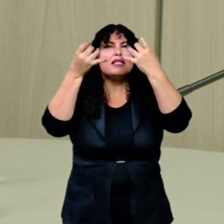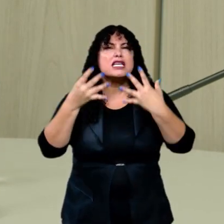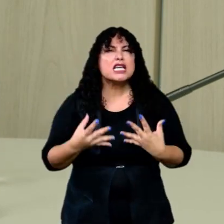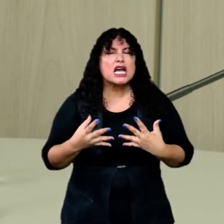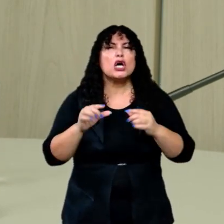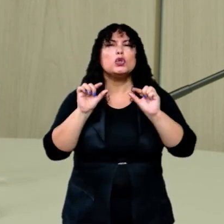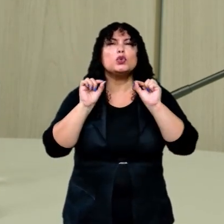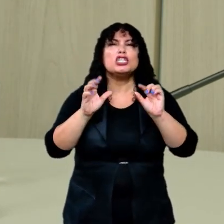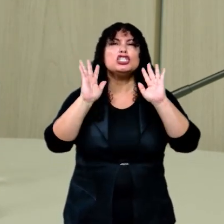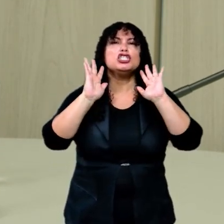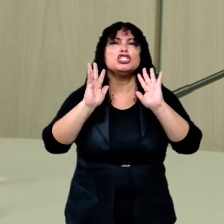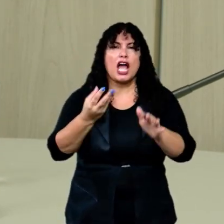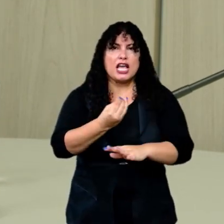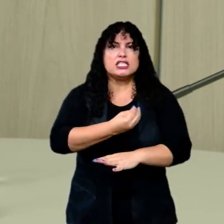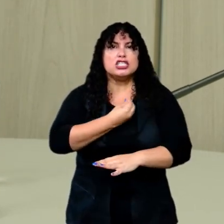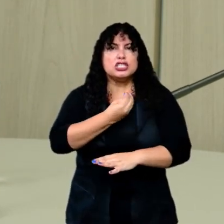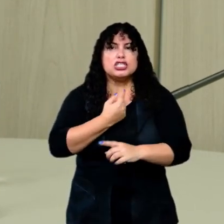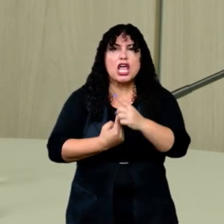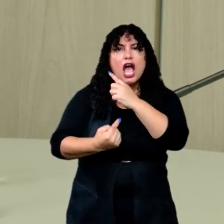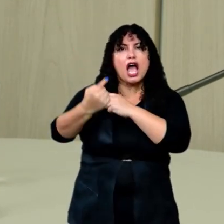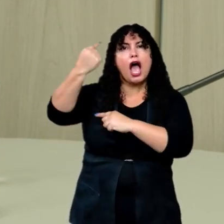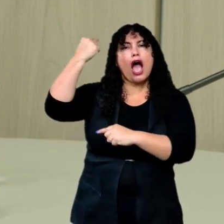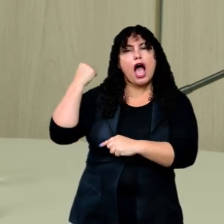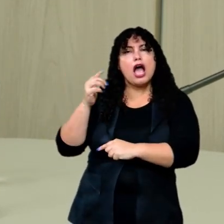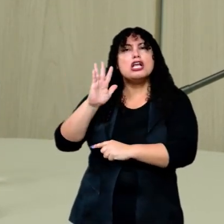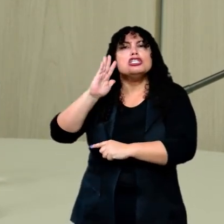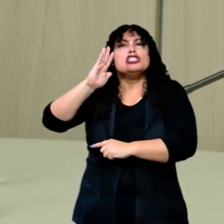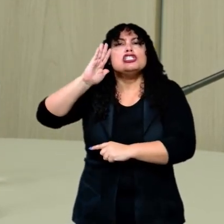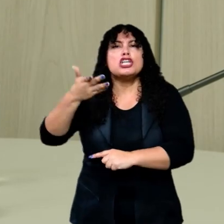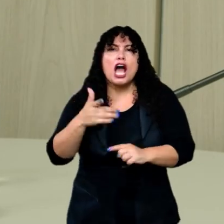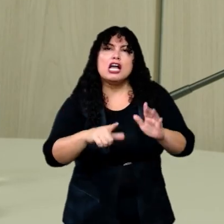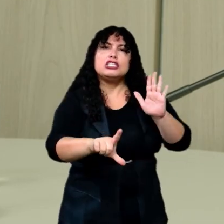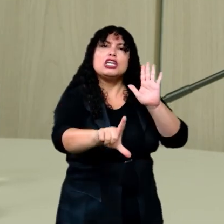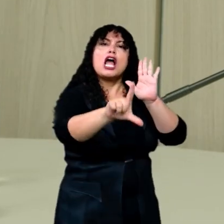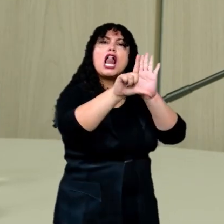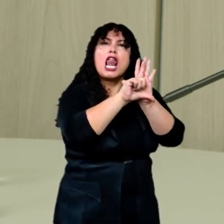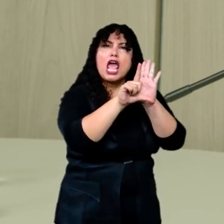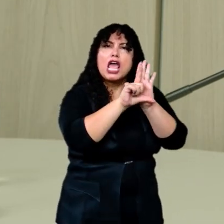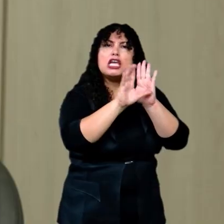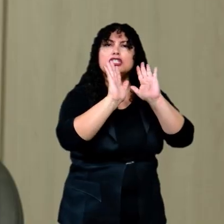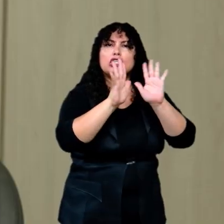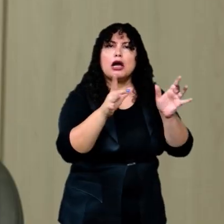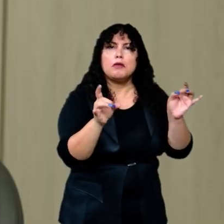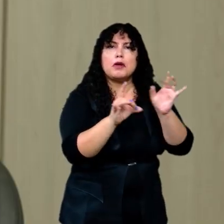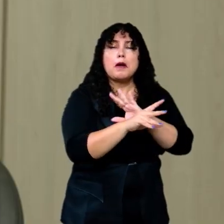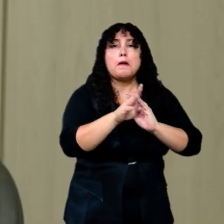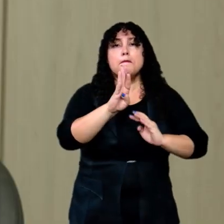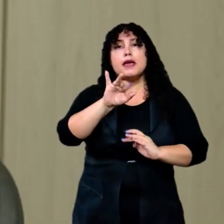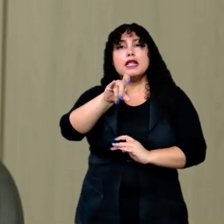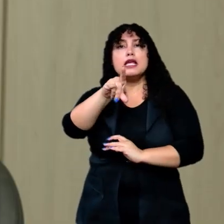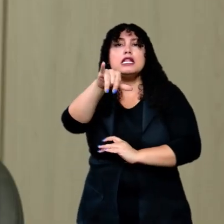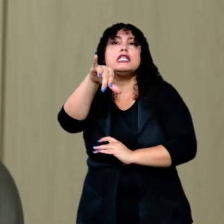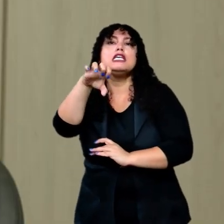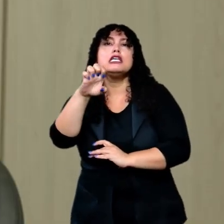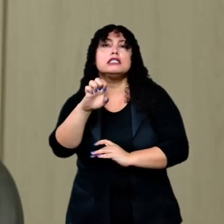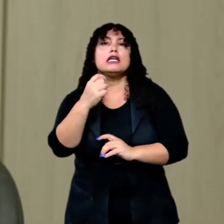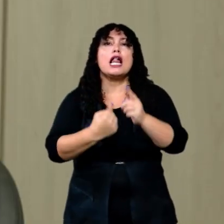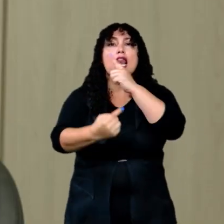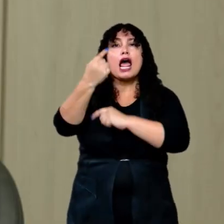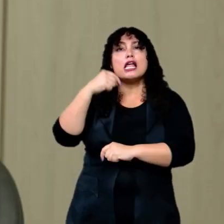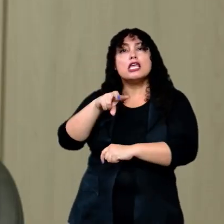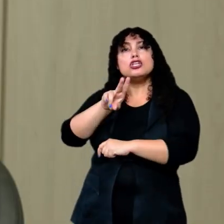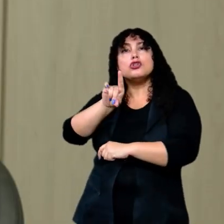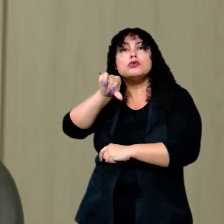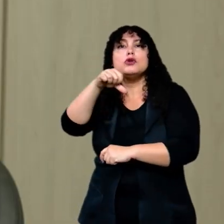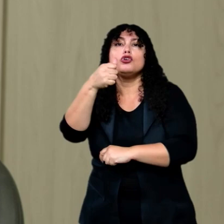isso tudo já existia, de certa forma, né? Porque a gente Sim. já tinha A lei, lei né, Berenice, protegida. a lei Berenice Piana, né, desde